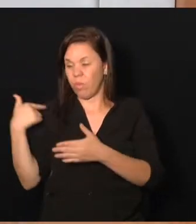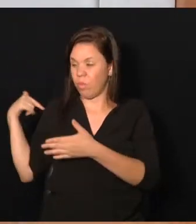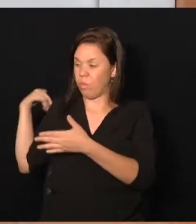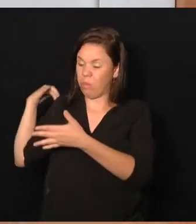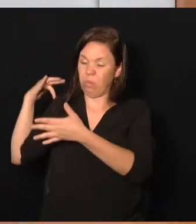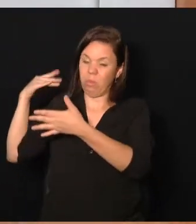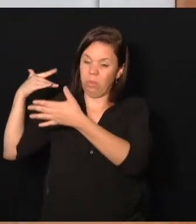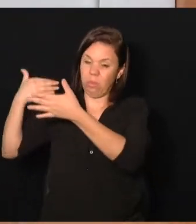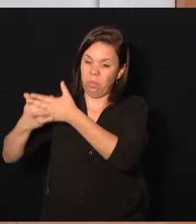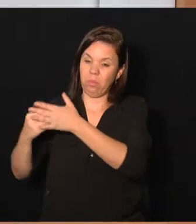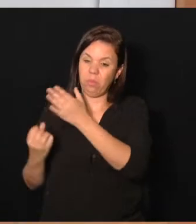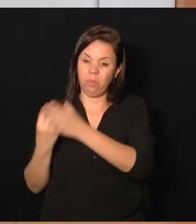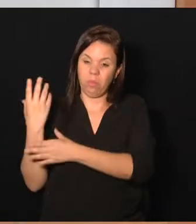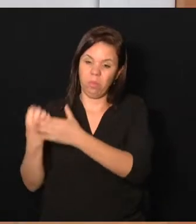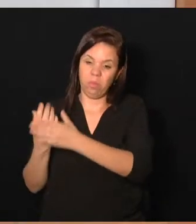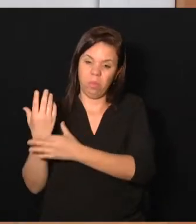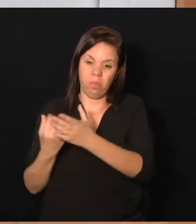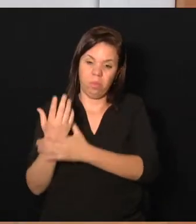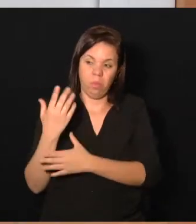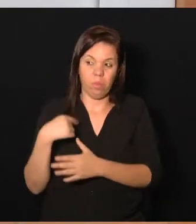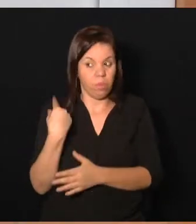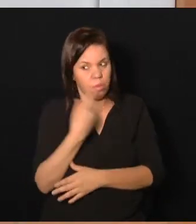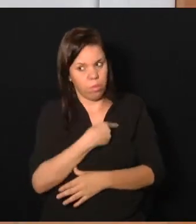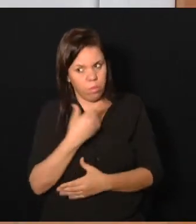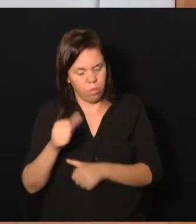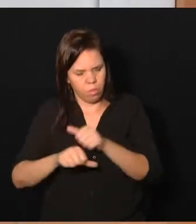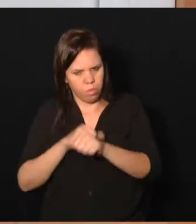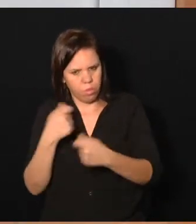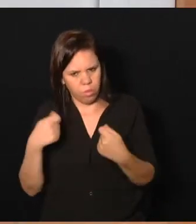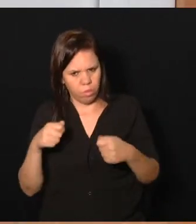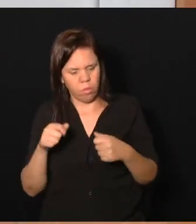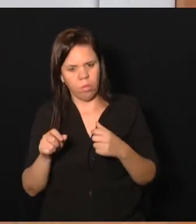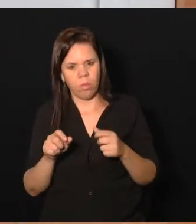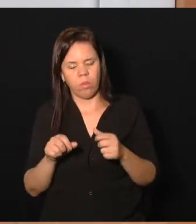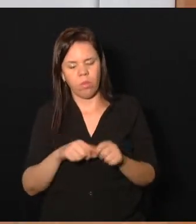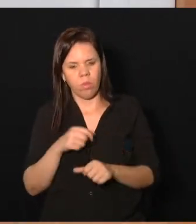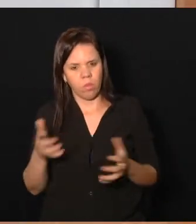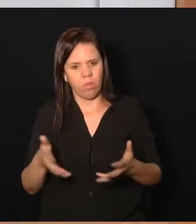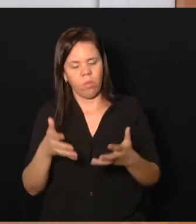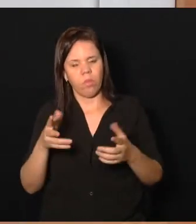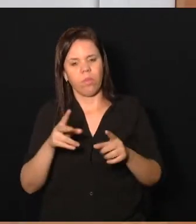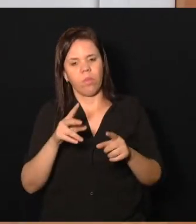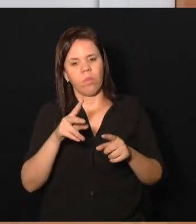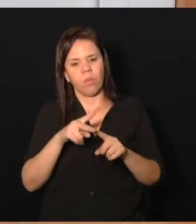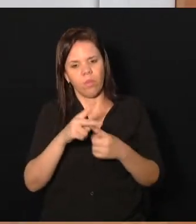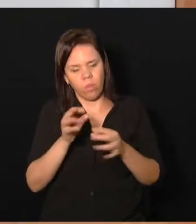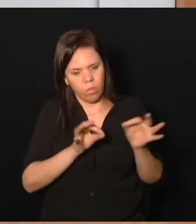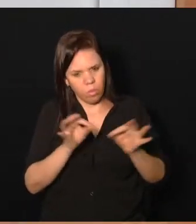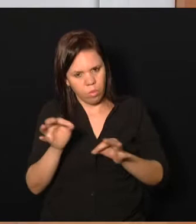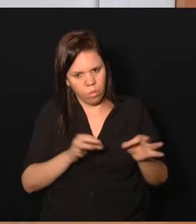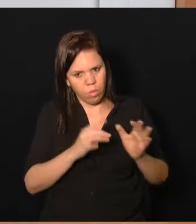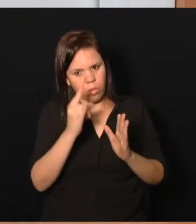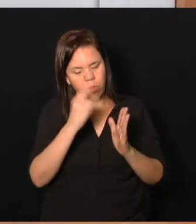E nós precisamos estimular essa regularização, essa conscientização.